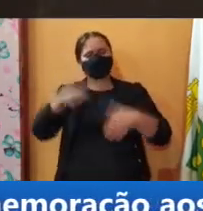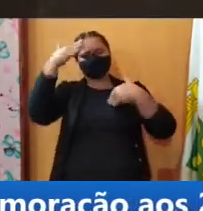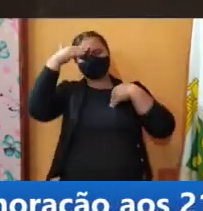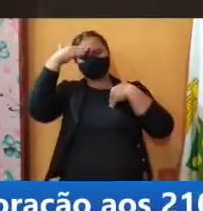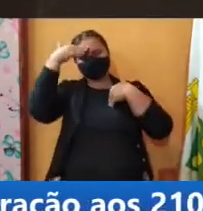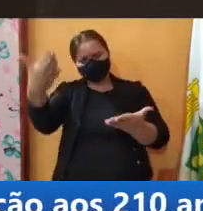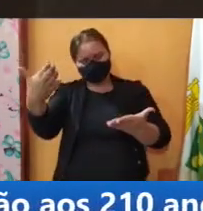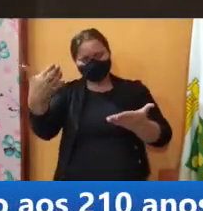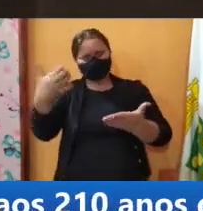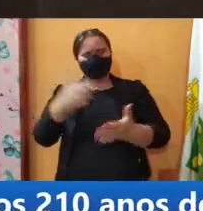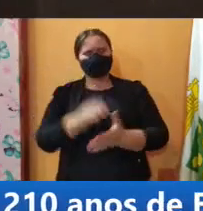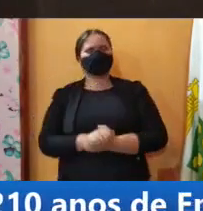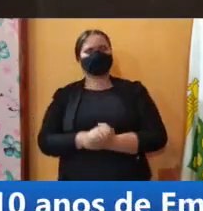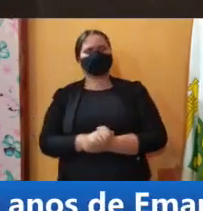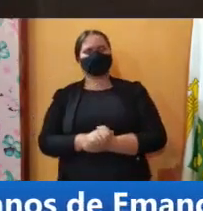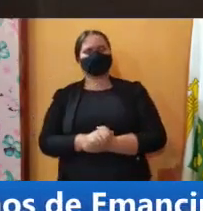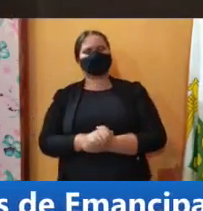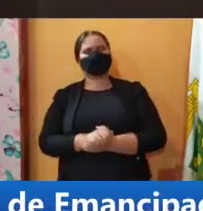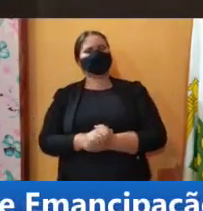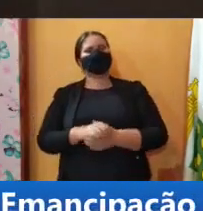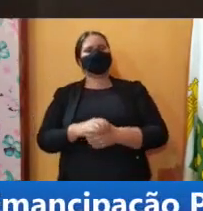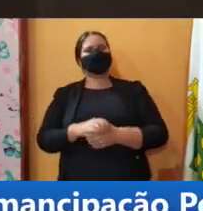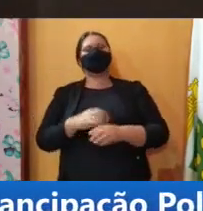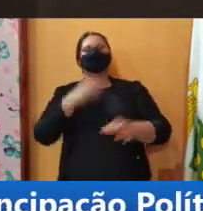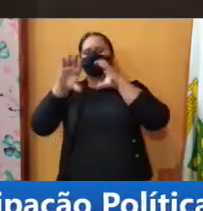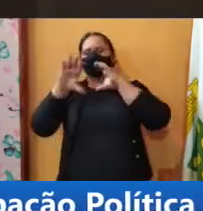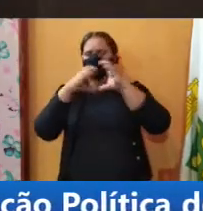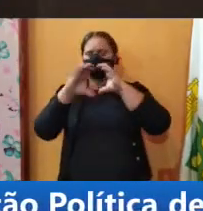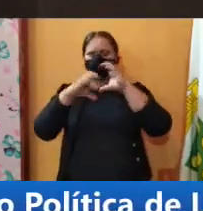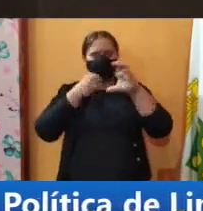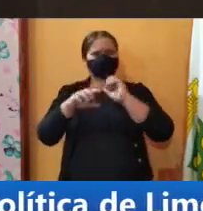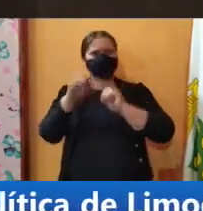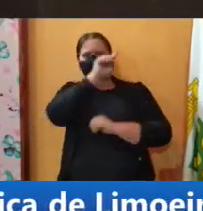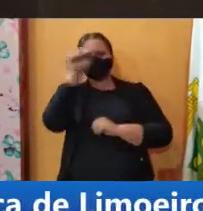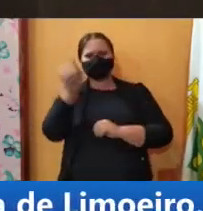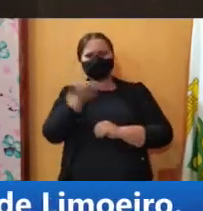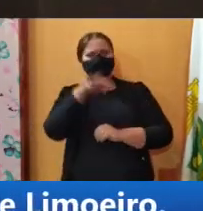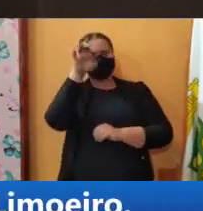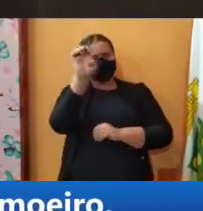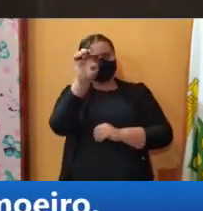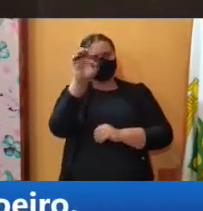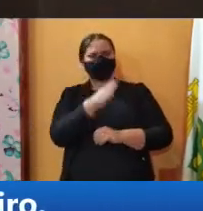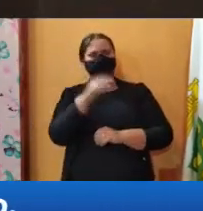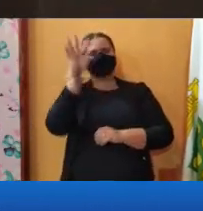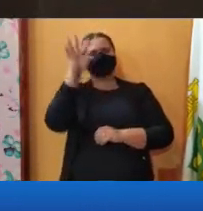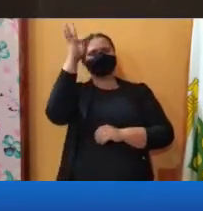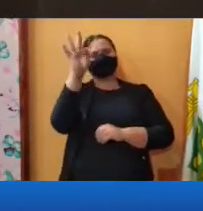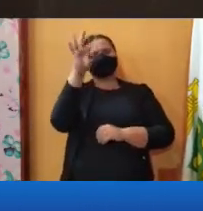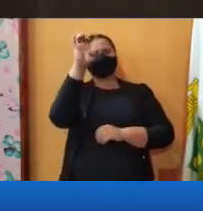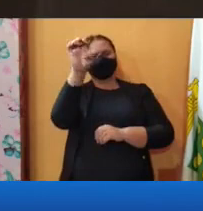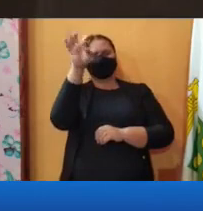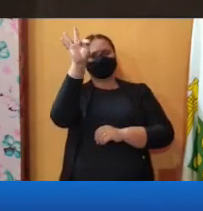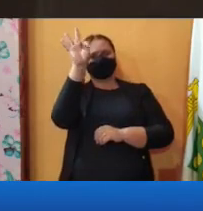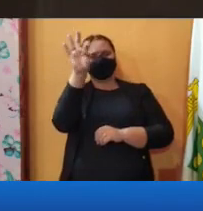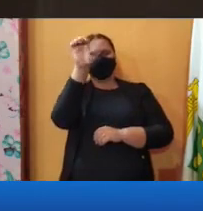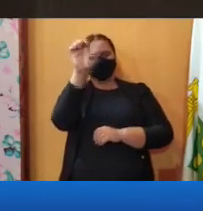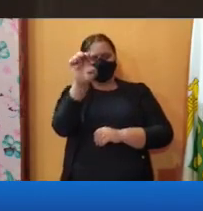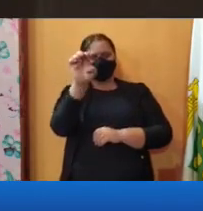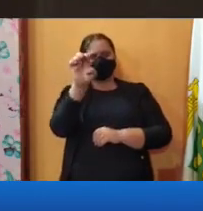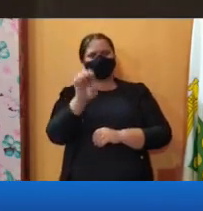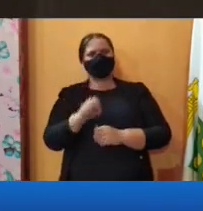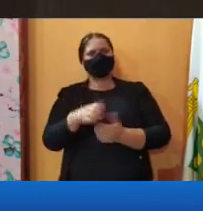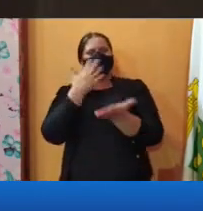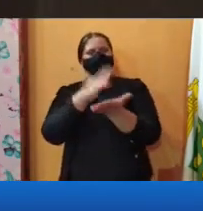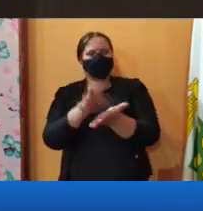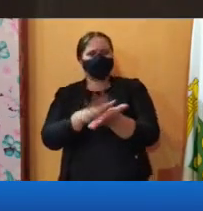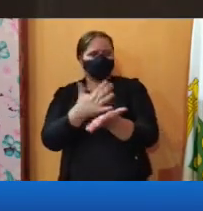sua contribuição. Zé até dispensa comentários, né? Dispensa elogios e. É a cara do coco, é